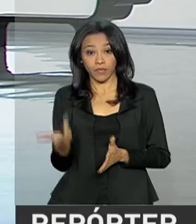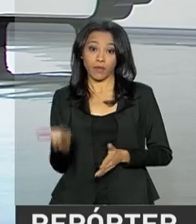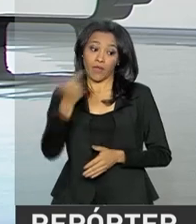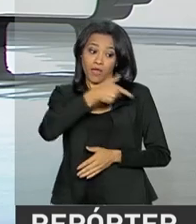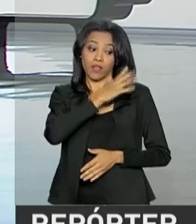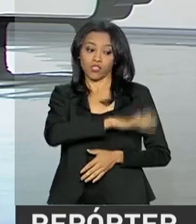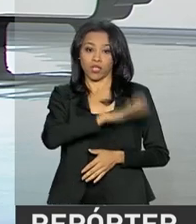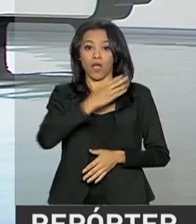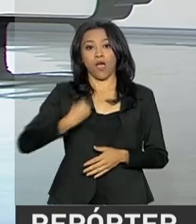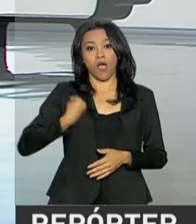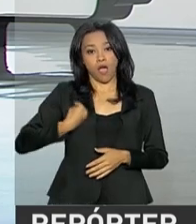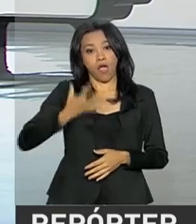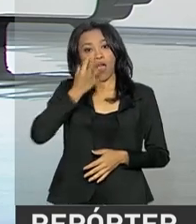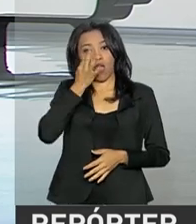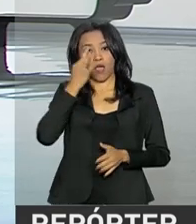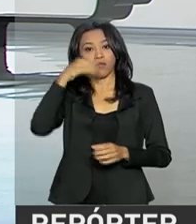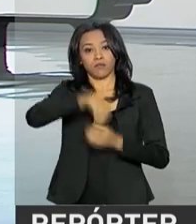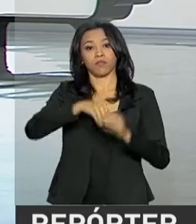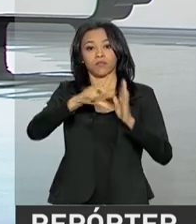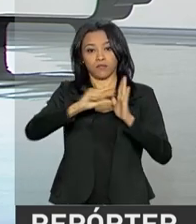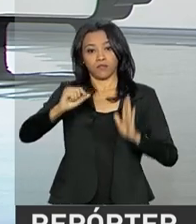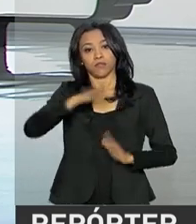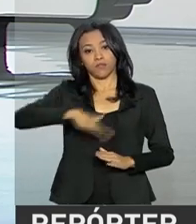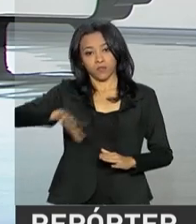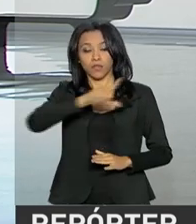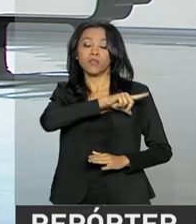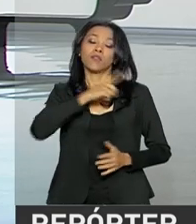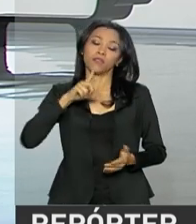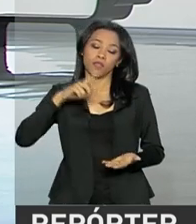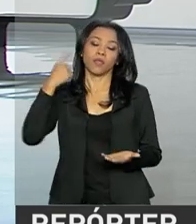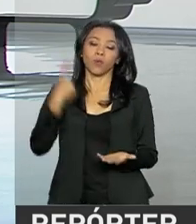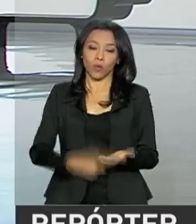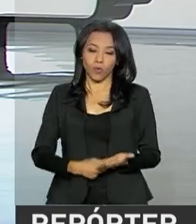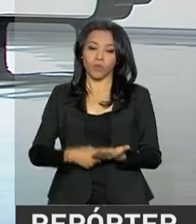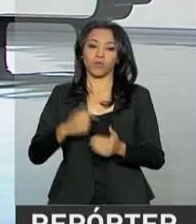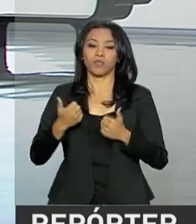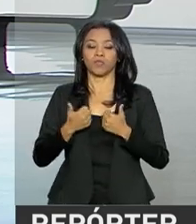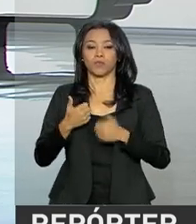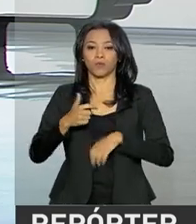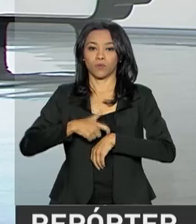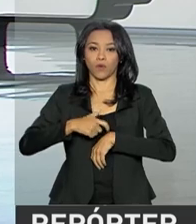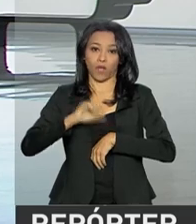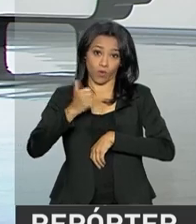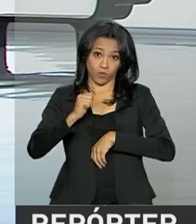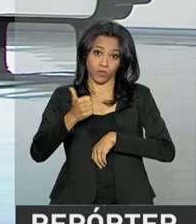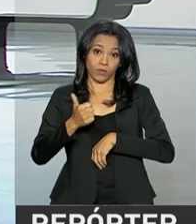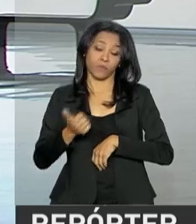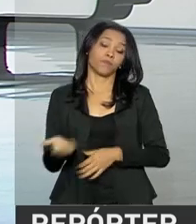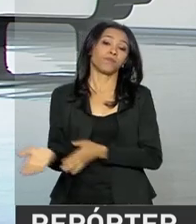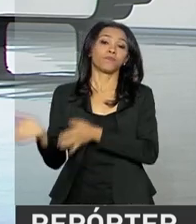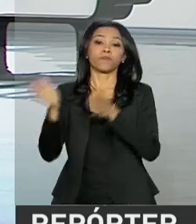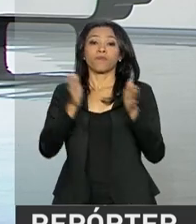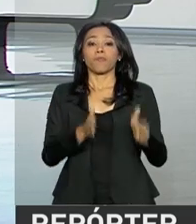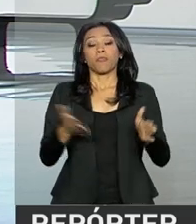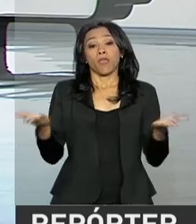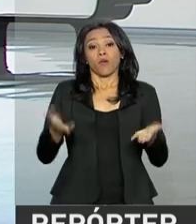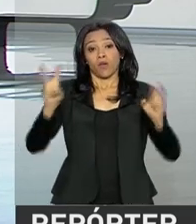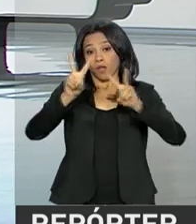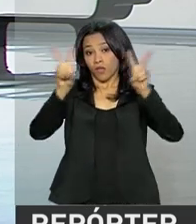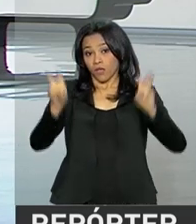já está aqui no palácio do planalto e cumpre agenda agora a partir das 11 horas da manhã falando da reunião dos líderes do